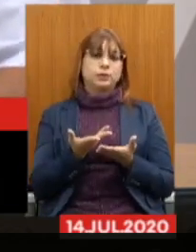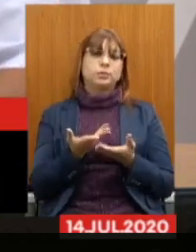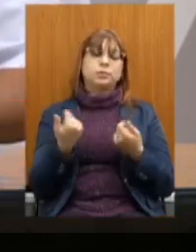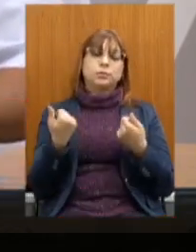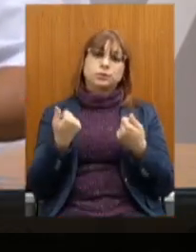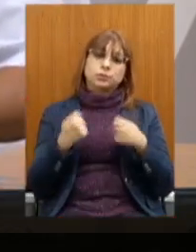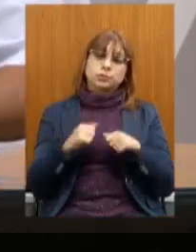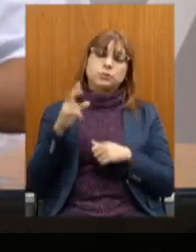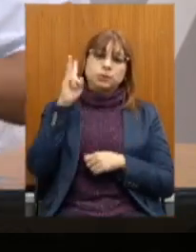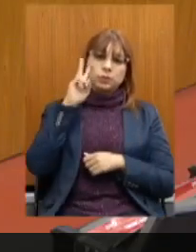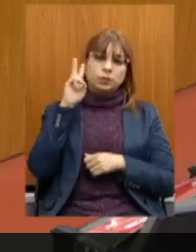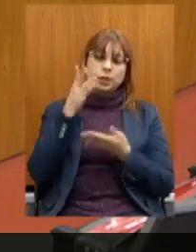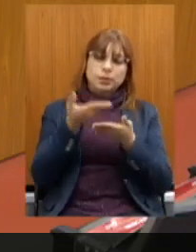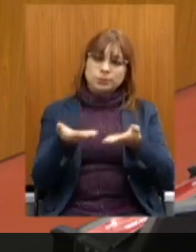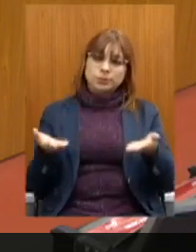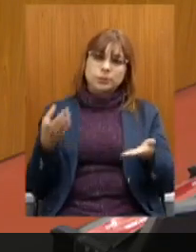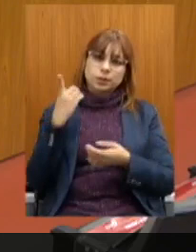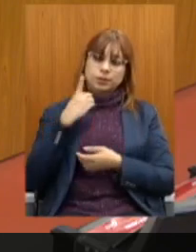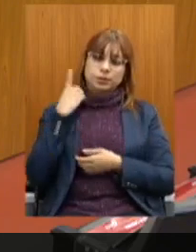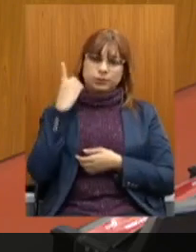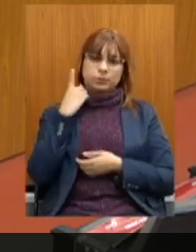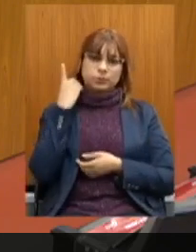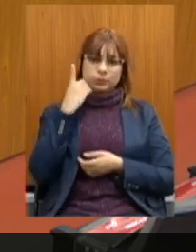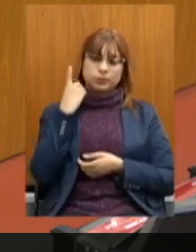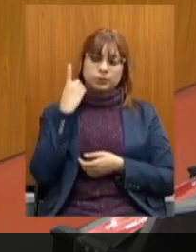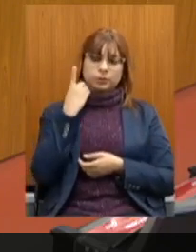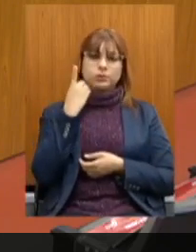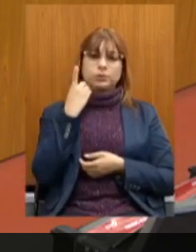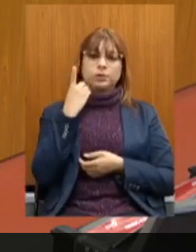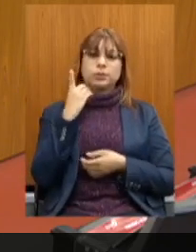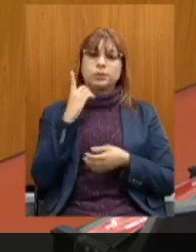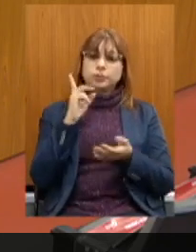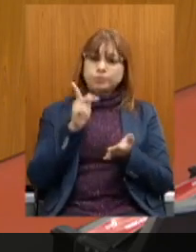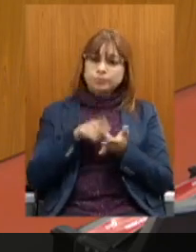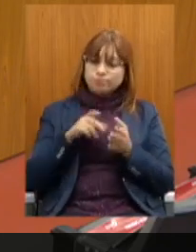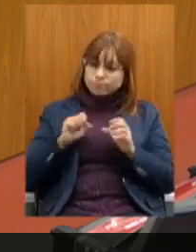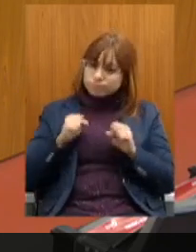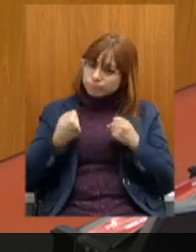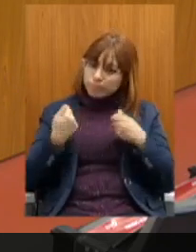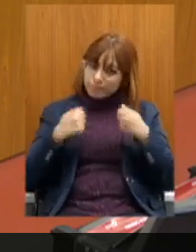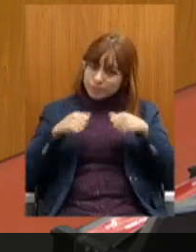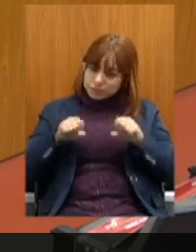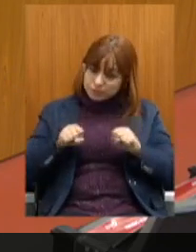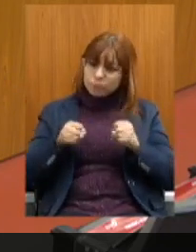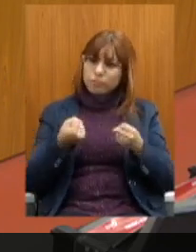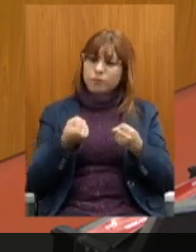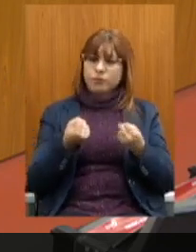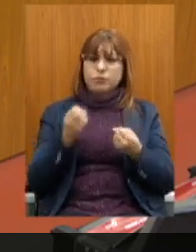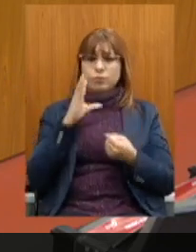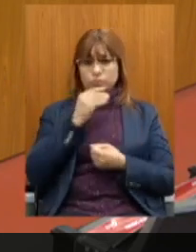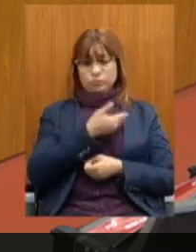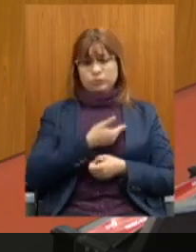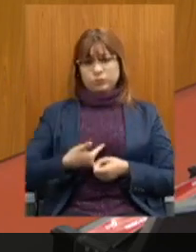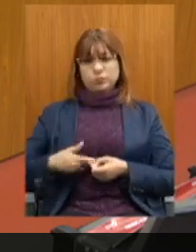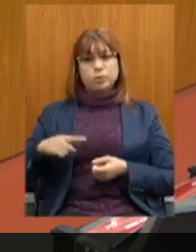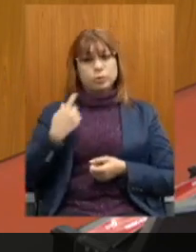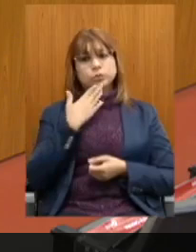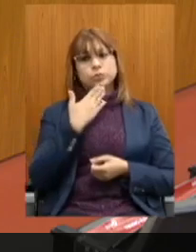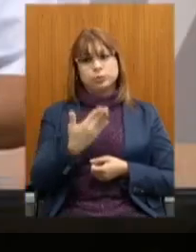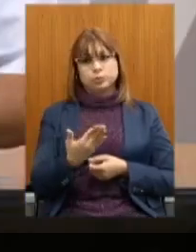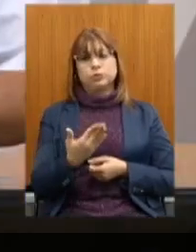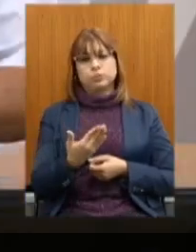lembrados pelos deputados que, de fato, defenderam os servidores. O que nós pedimos, enquanto sindicatos dos